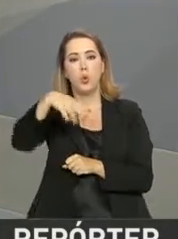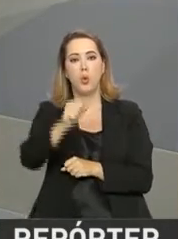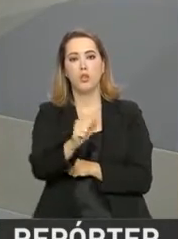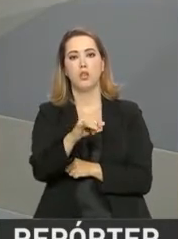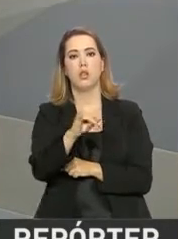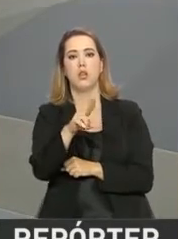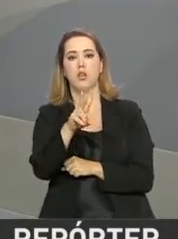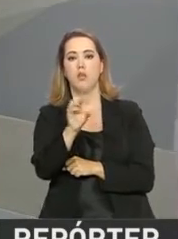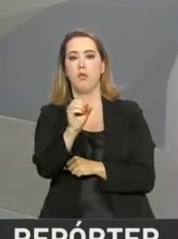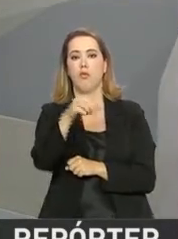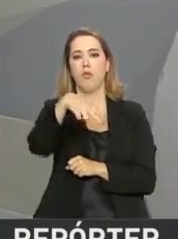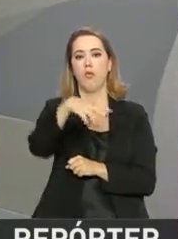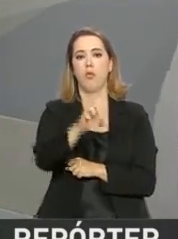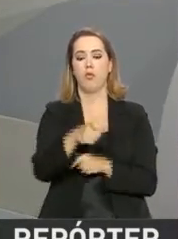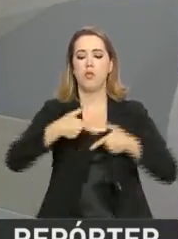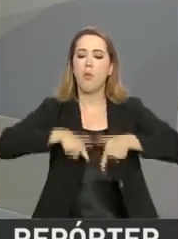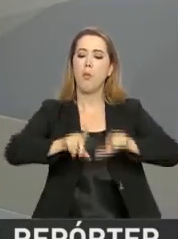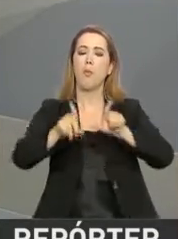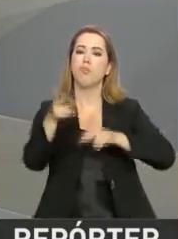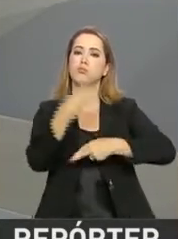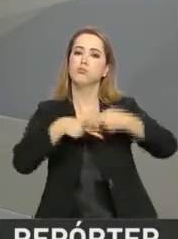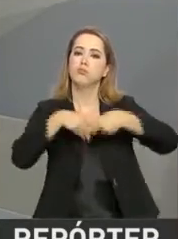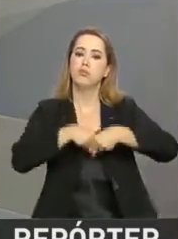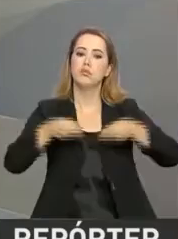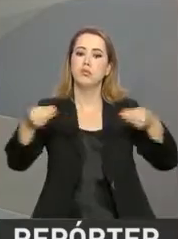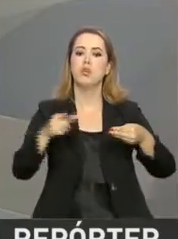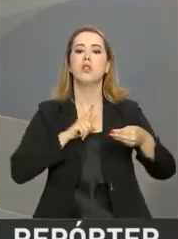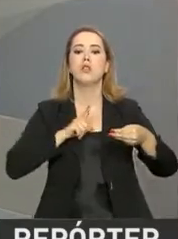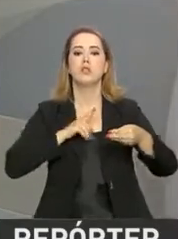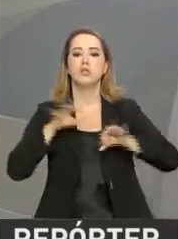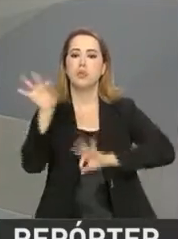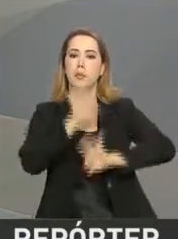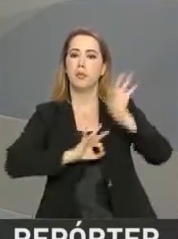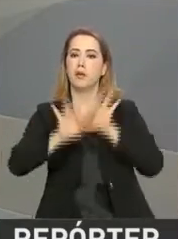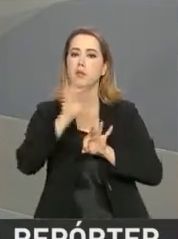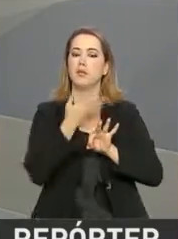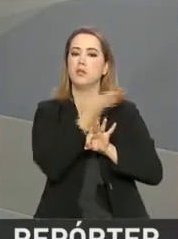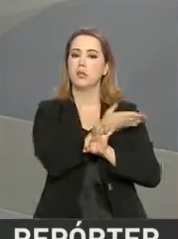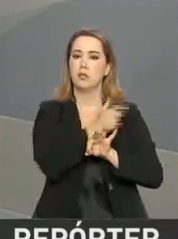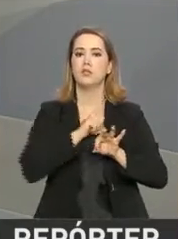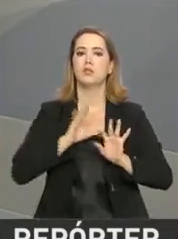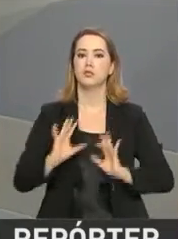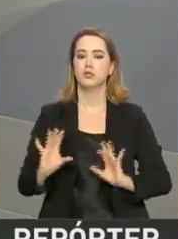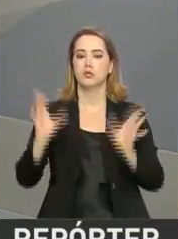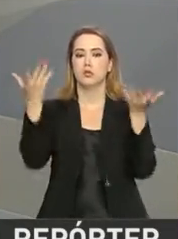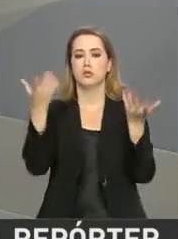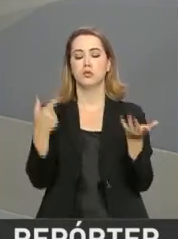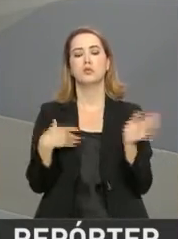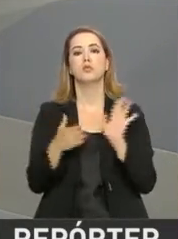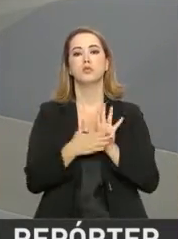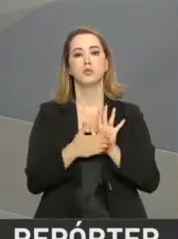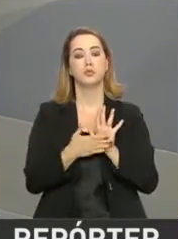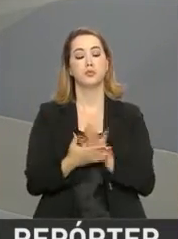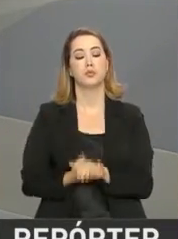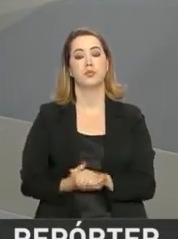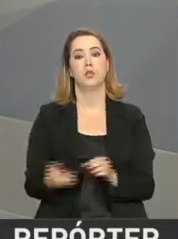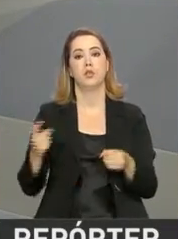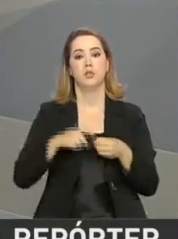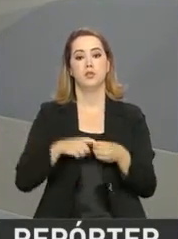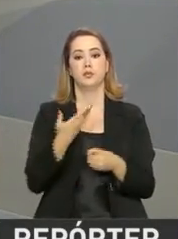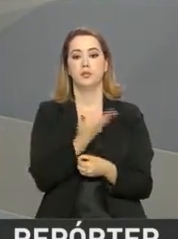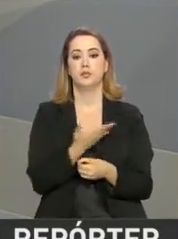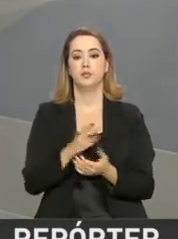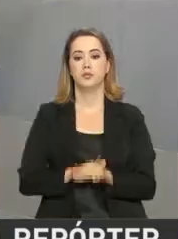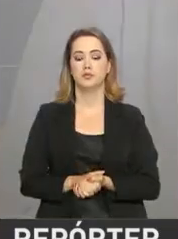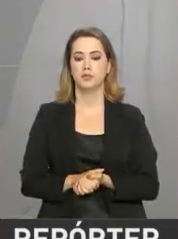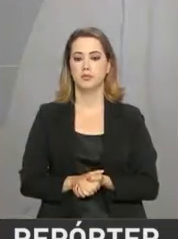cerimônia vai ser aqui no salão nobre do palácio do planalto se podem perceber que já tem até um palco montado um sinal de que vai haver também a apresentação não estamos com você josé